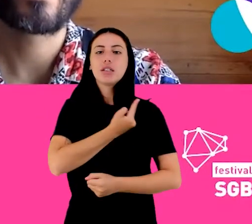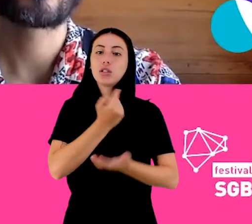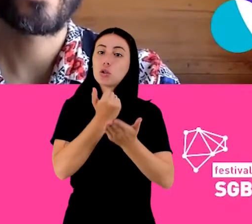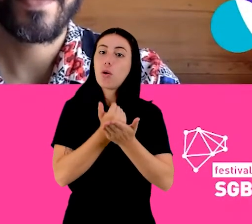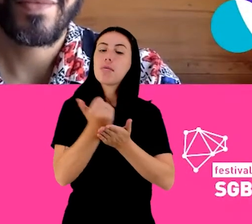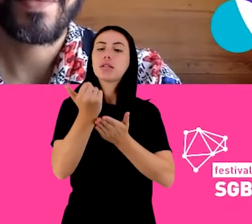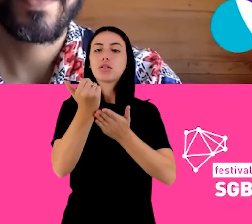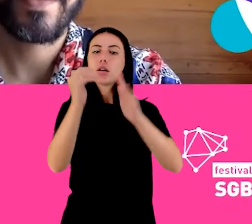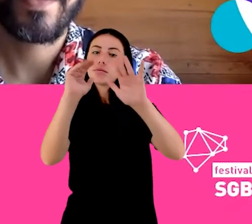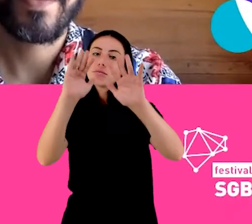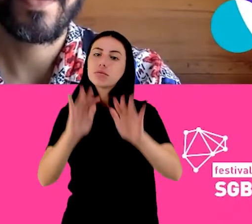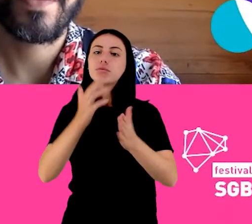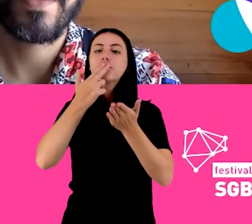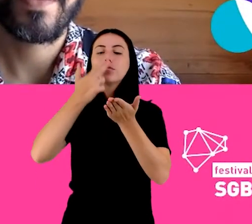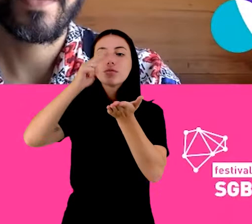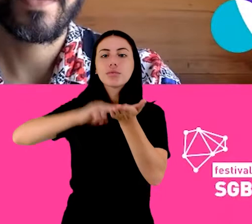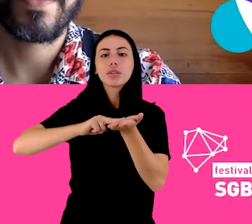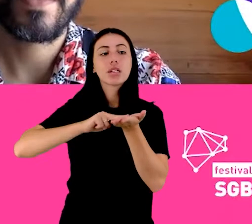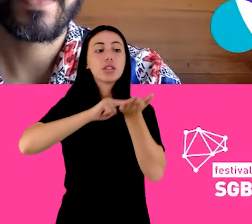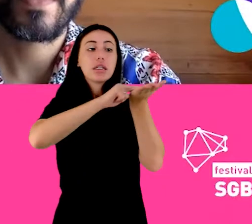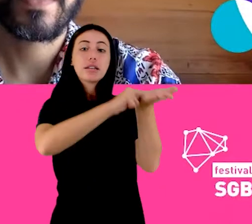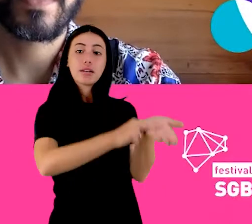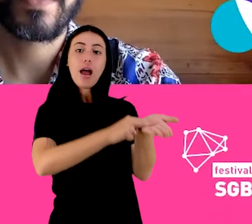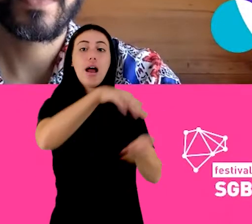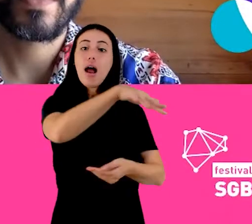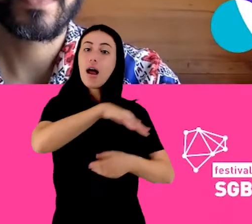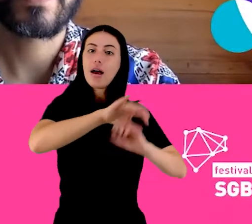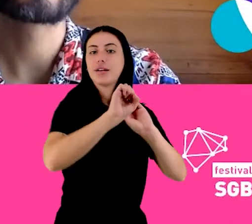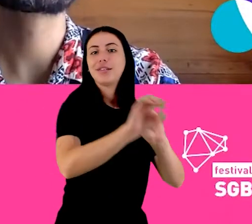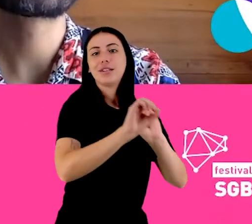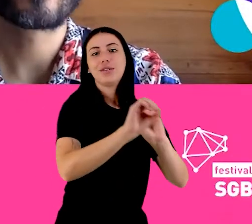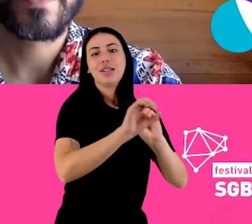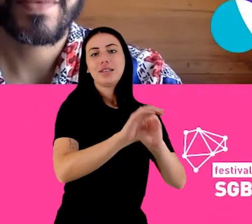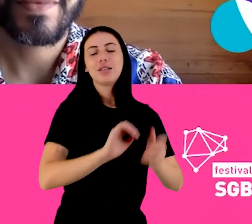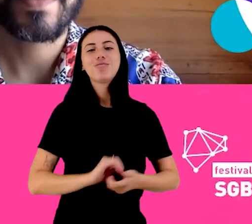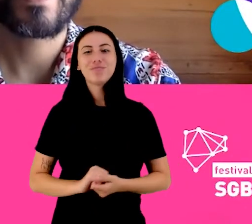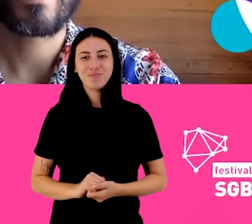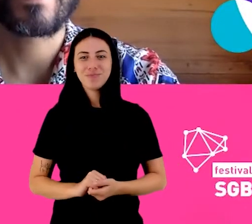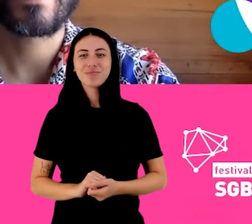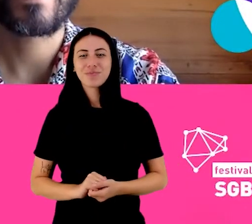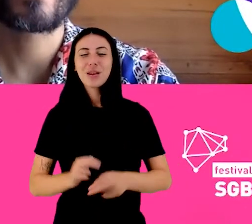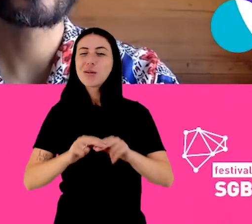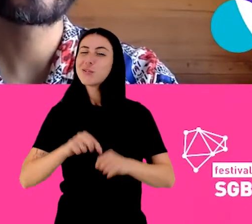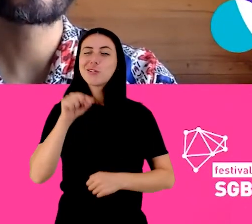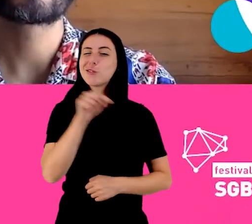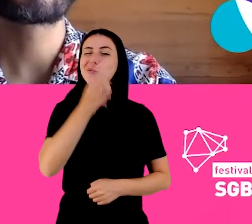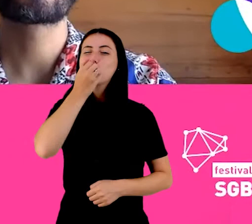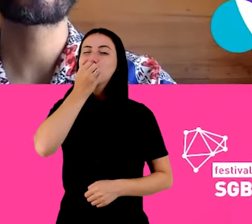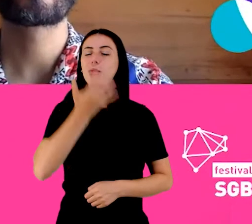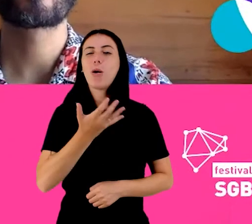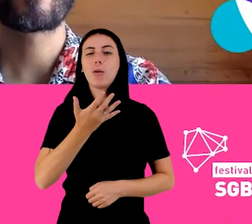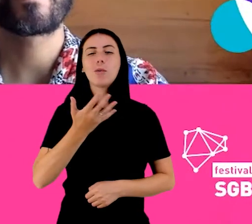aí a gente começou a oferecer o filme, e a gente desenvolveu uma cartilha que a gente elaborou com mais outros